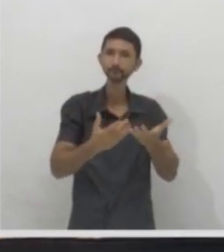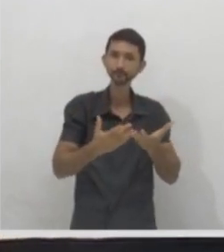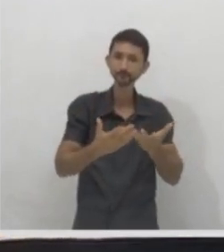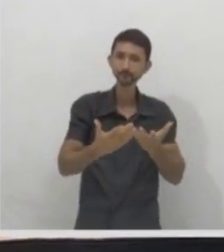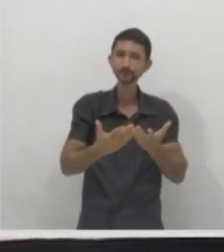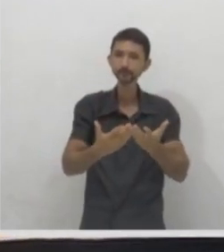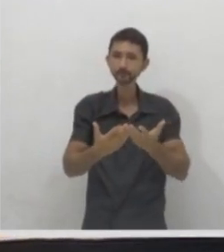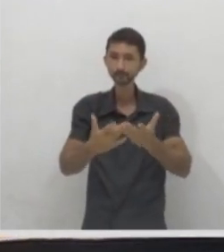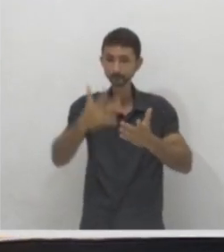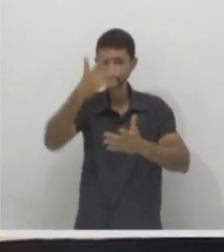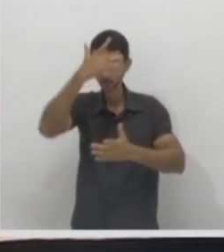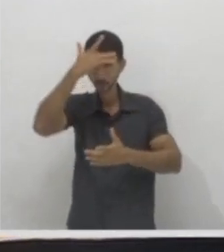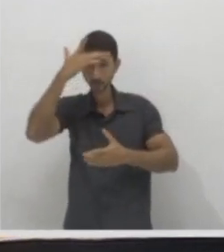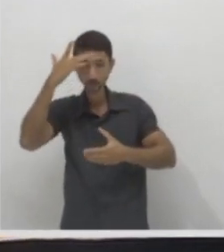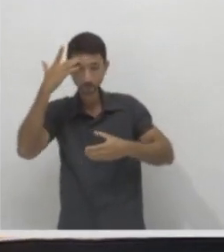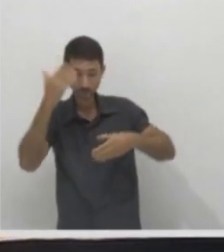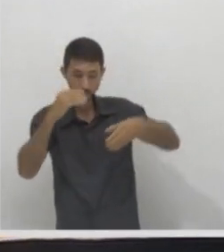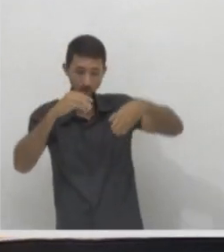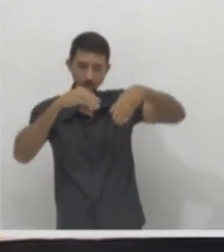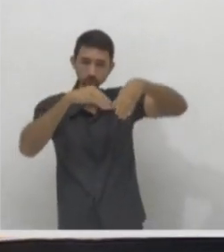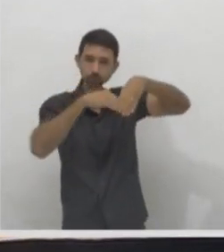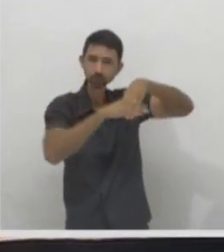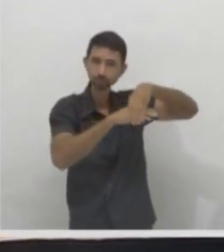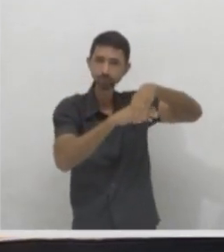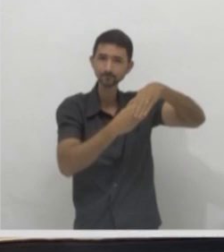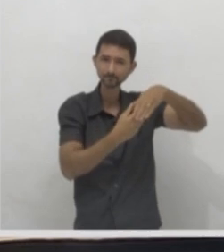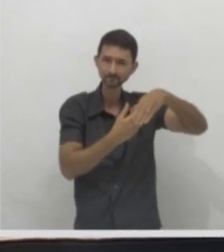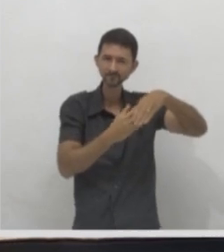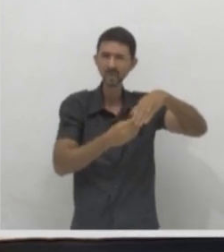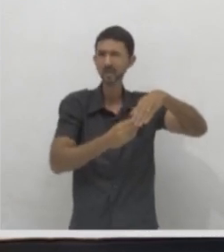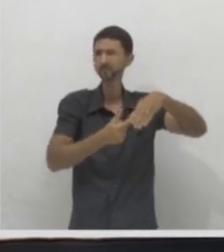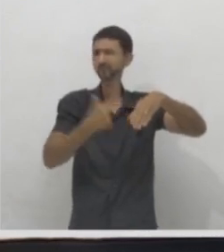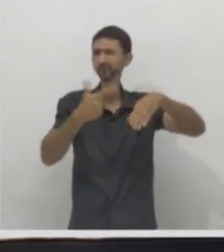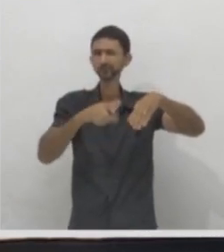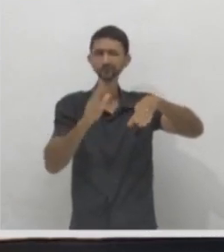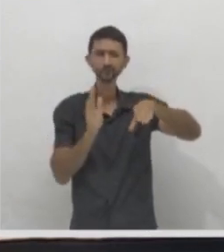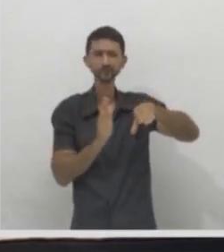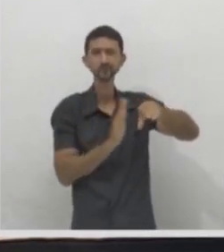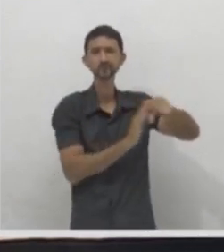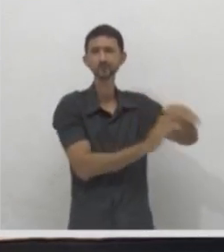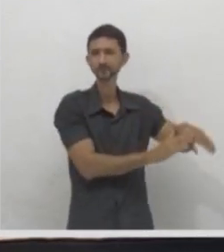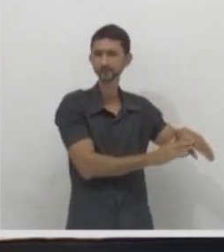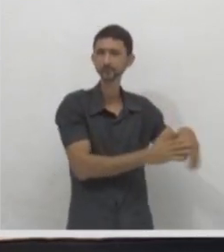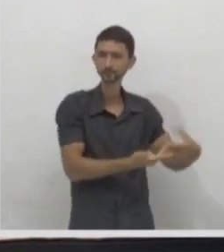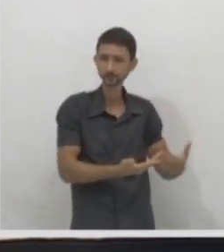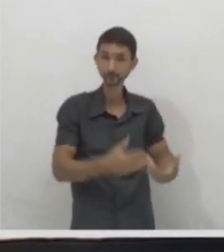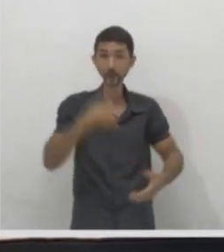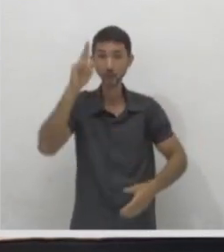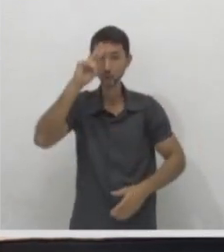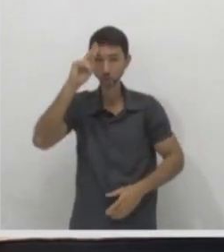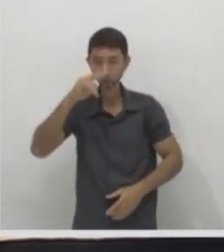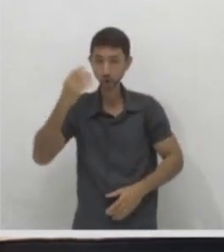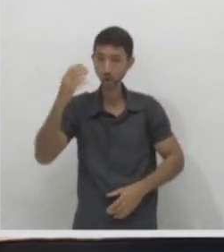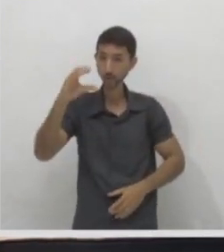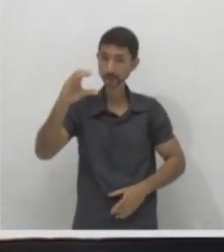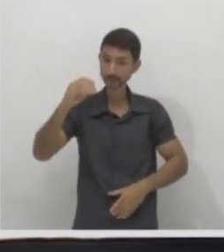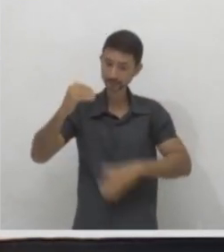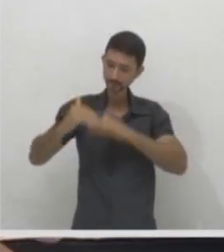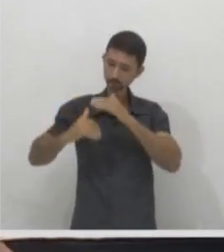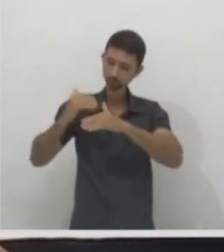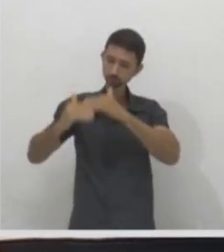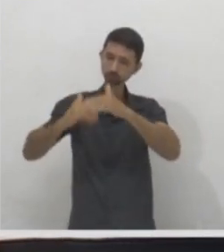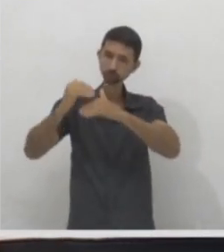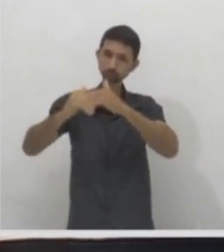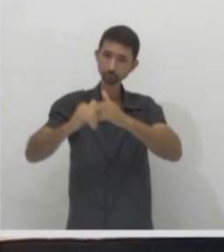das cavernas, né? Isso aí já é uma coisa ultrapassada. A história é uma ciência que está sempre em desenvolvimento,